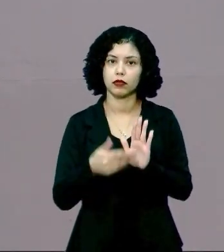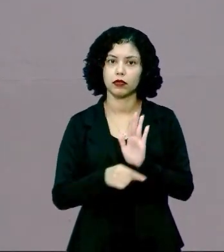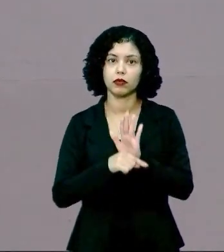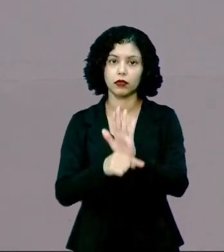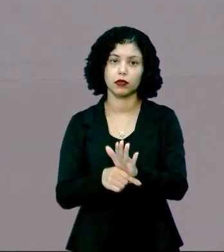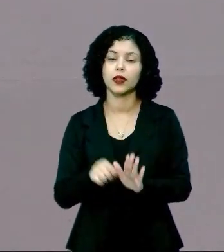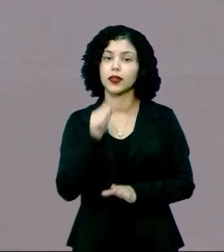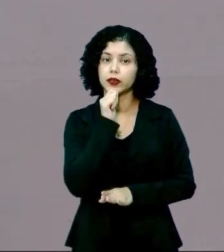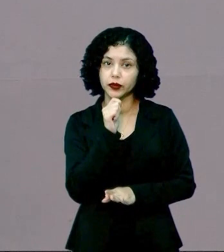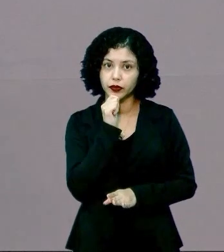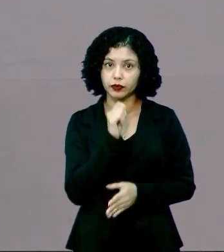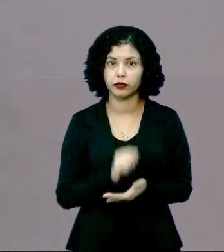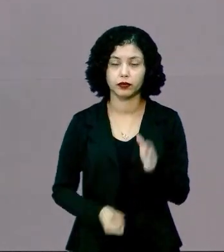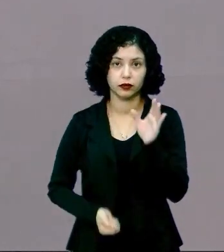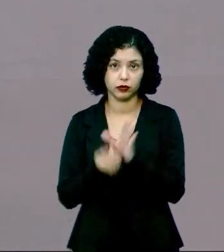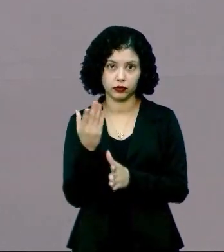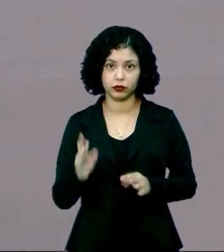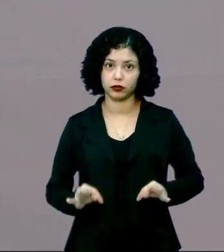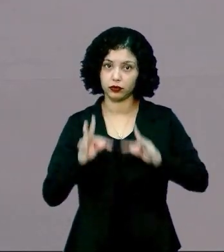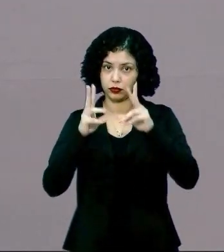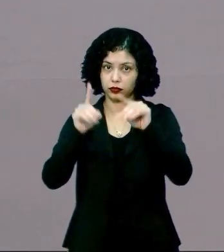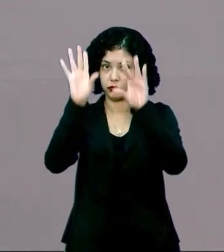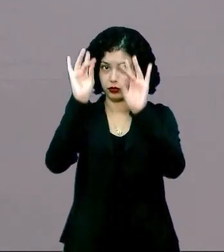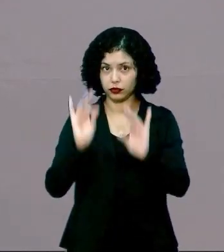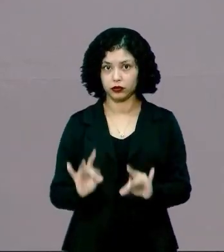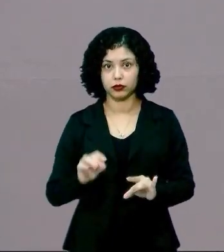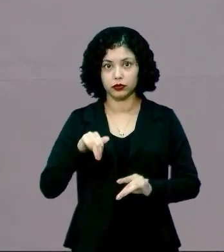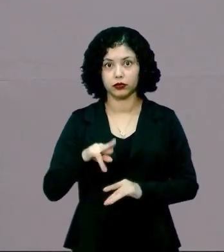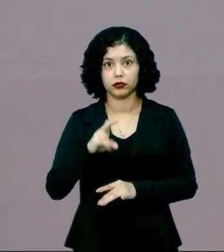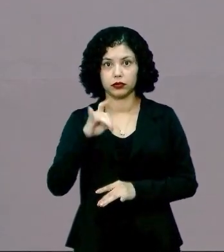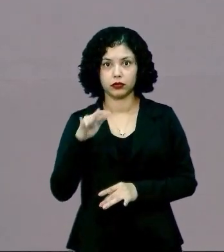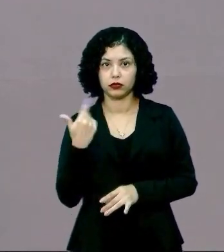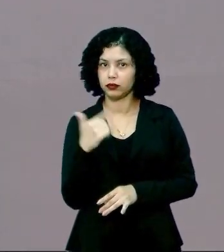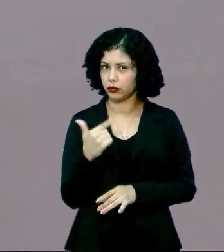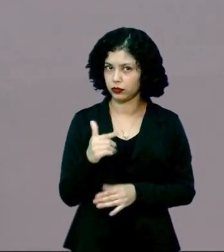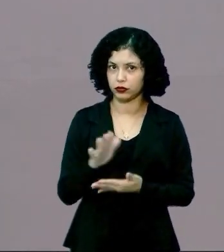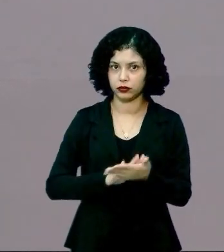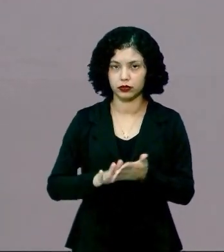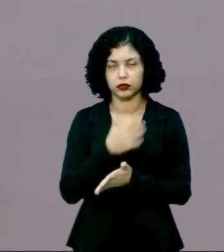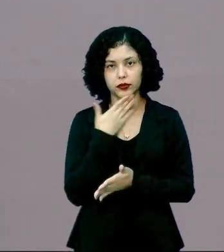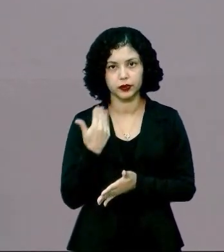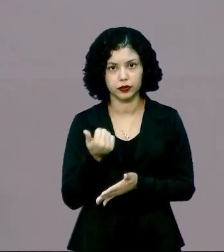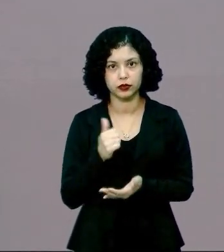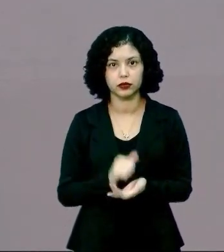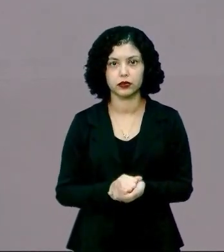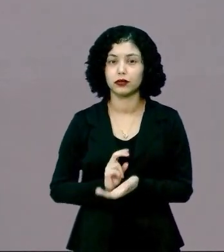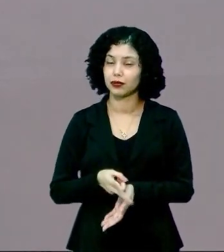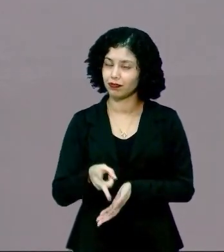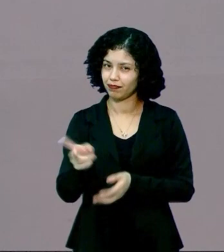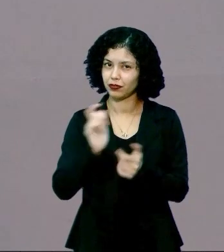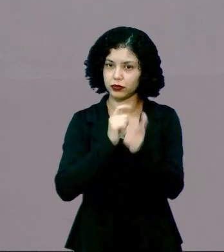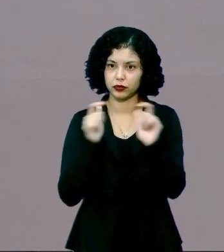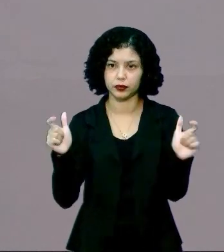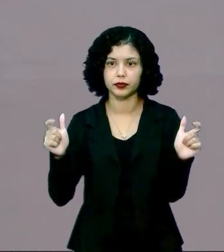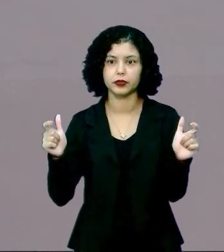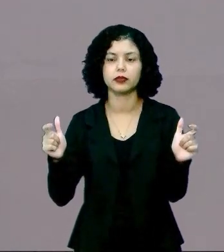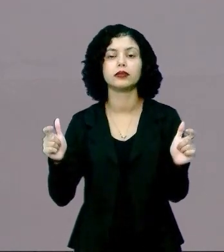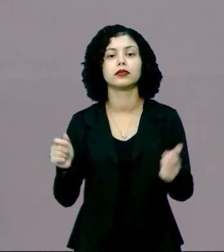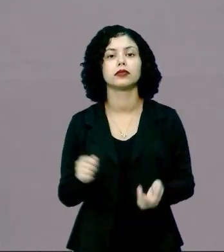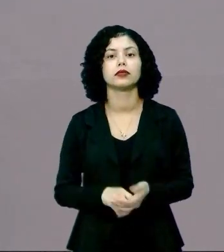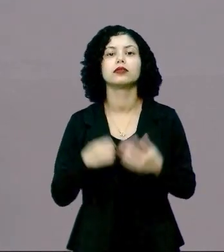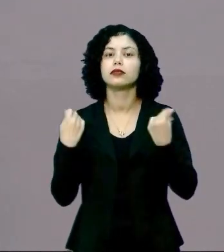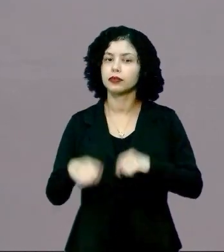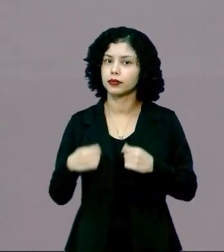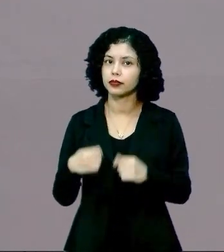intervenção. Apesar de serem criados todos esses mecanismos, não houve uma melhora, né? Os índices continuam aumentando. Então